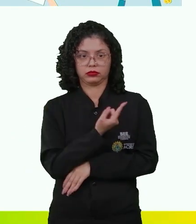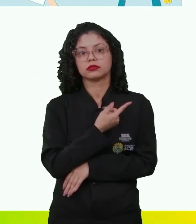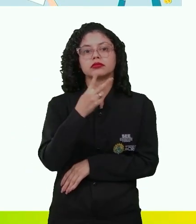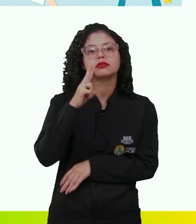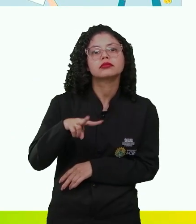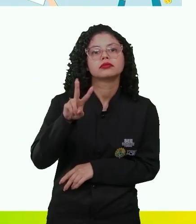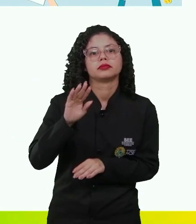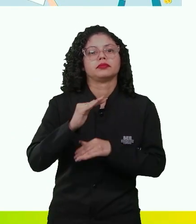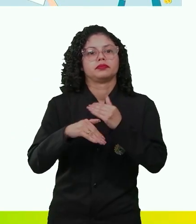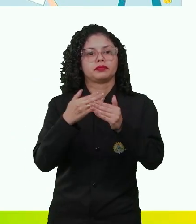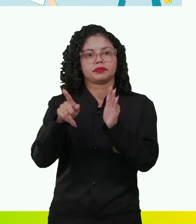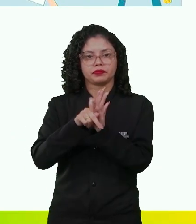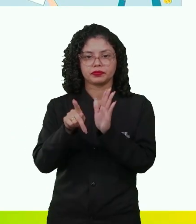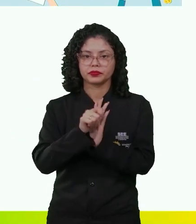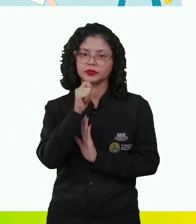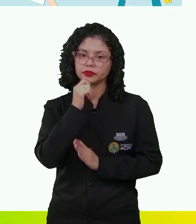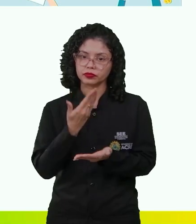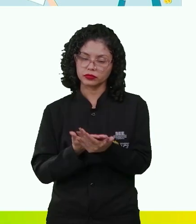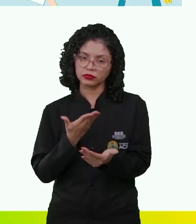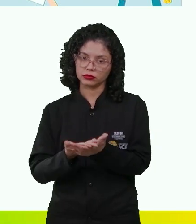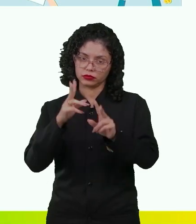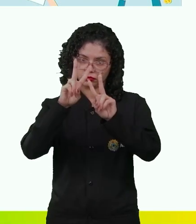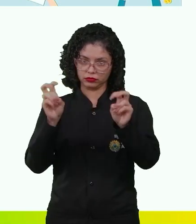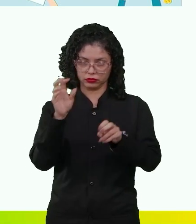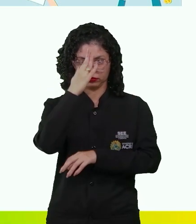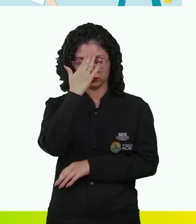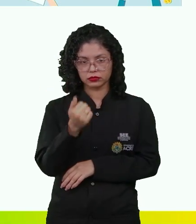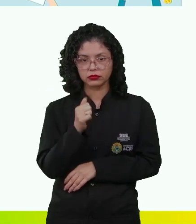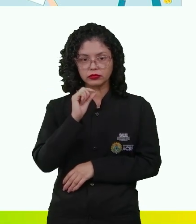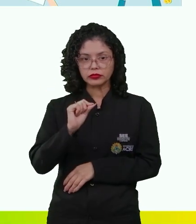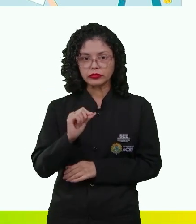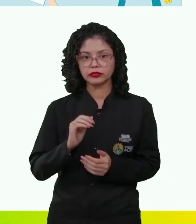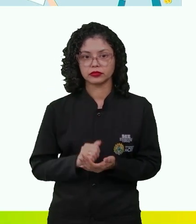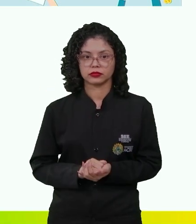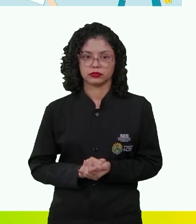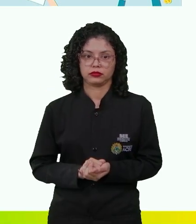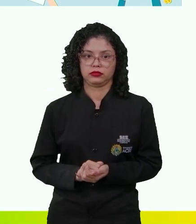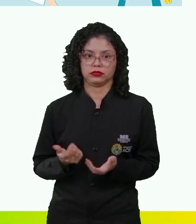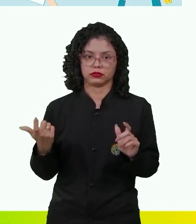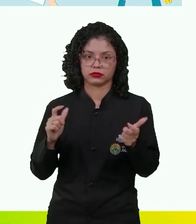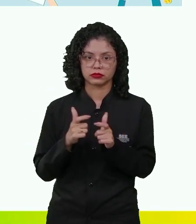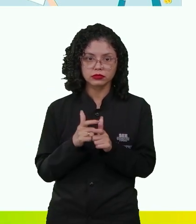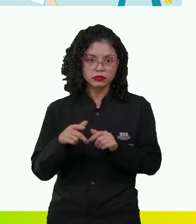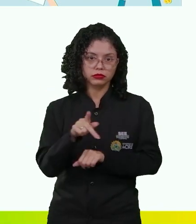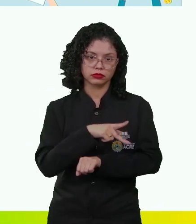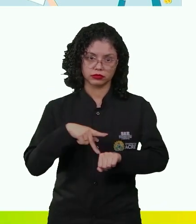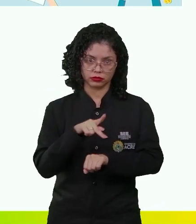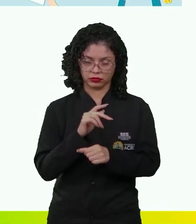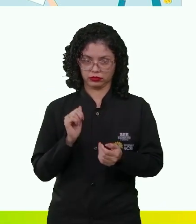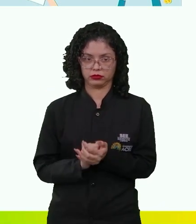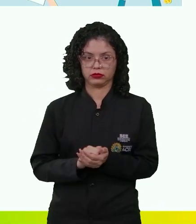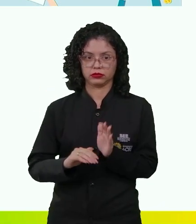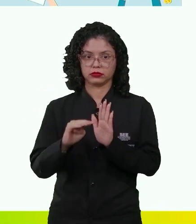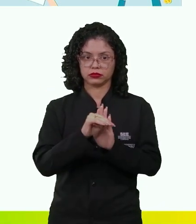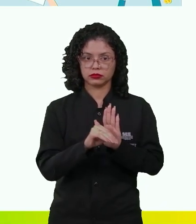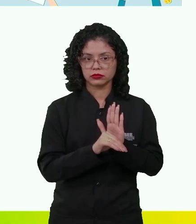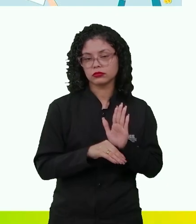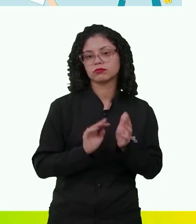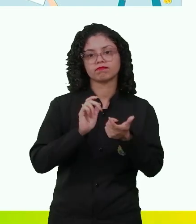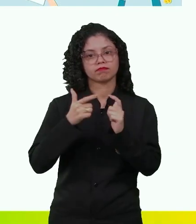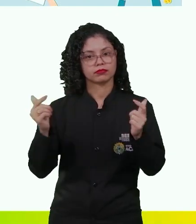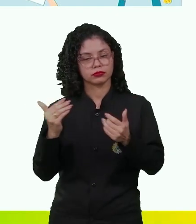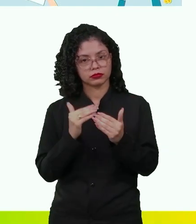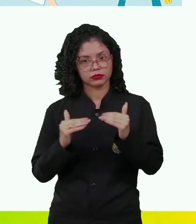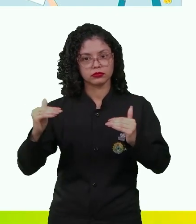vamos desenvolver a nossa aula, sabendo que nós temos uma minoria de países que são tidos como grandes